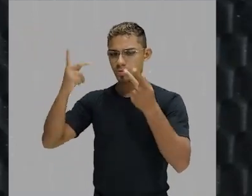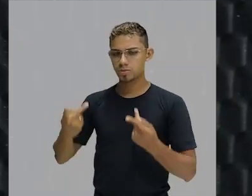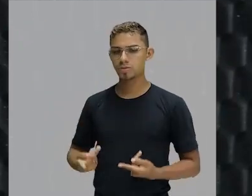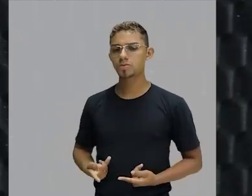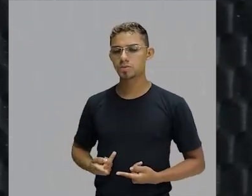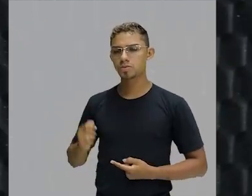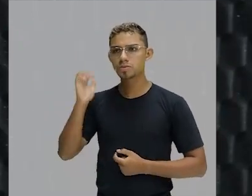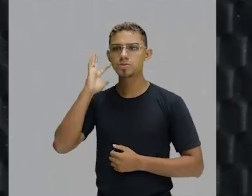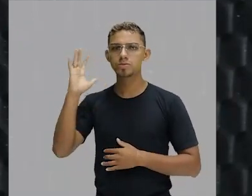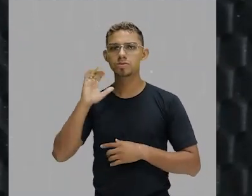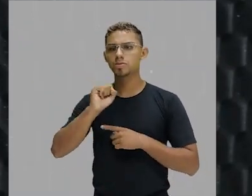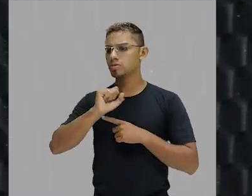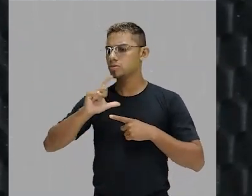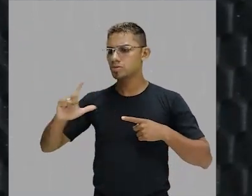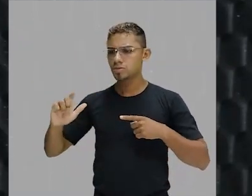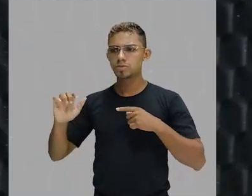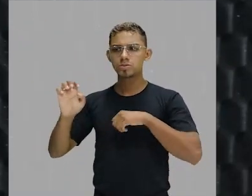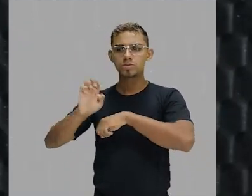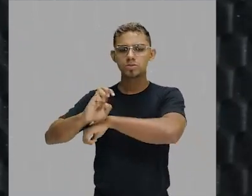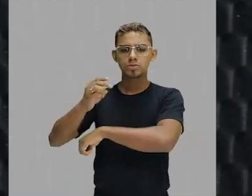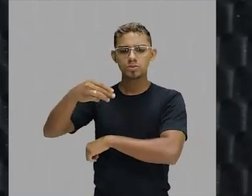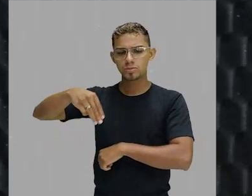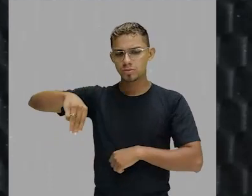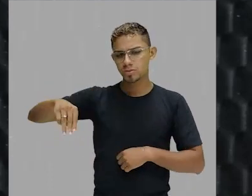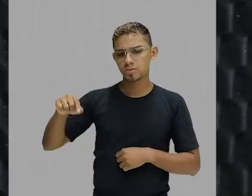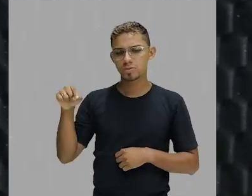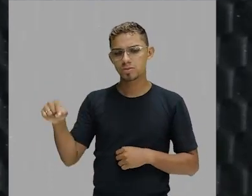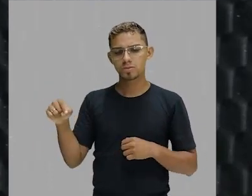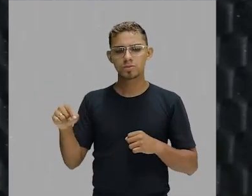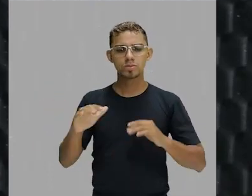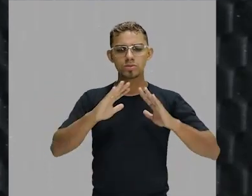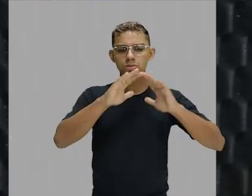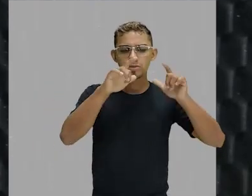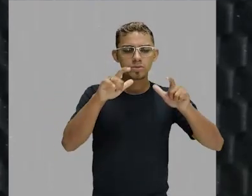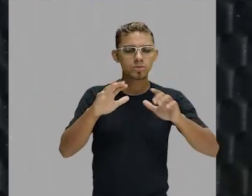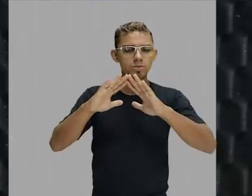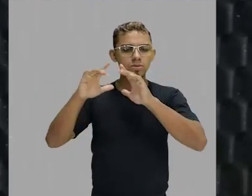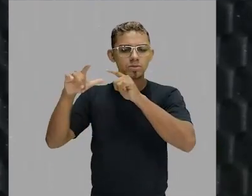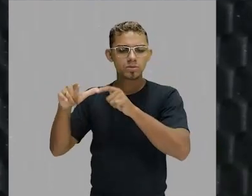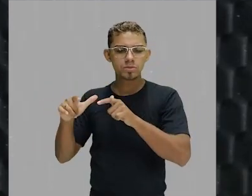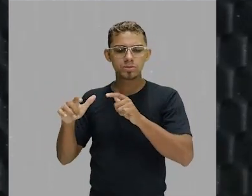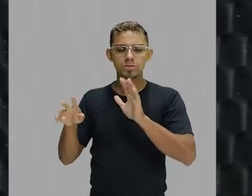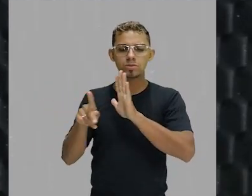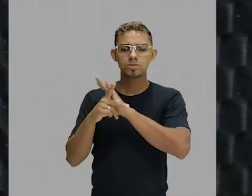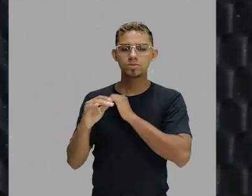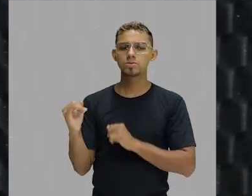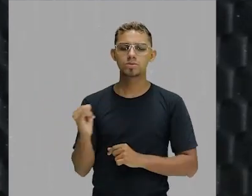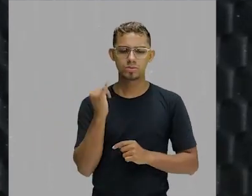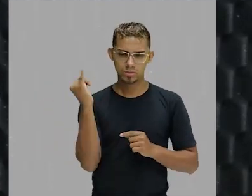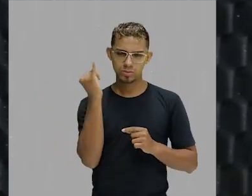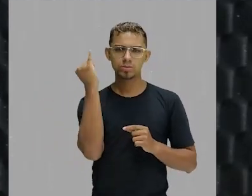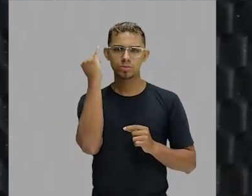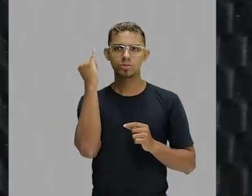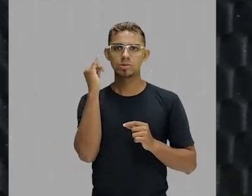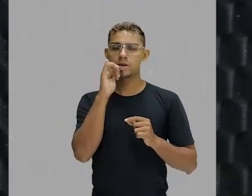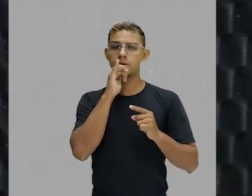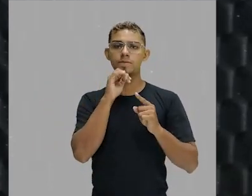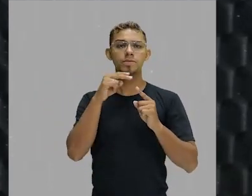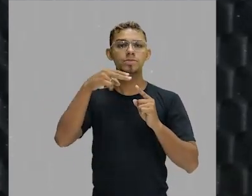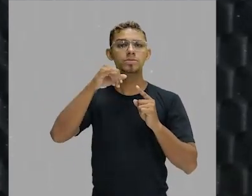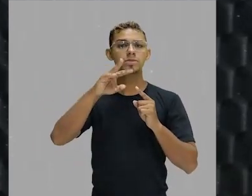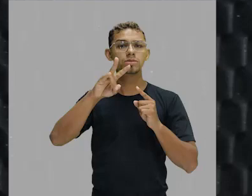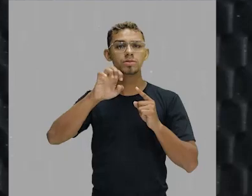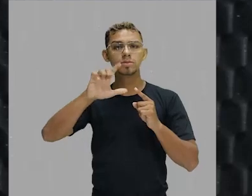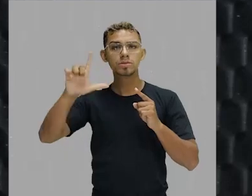A cidade de São Luís, o centro histórico de São Luís, os bairros que formam o centro histórico são importantes em nível